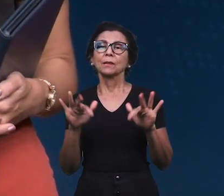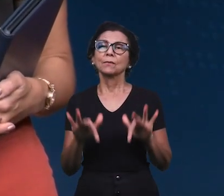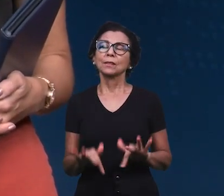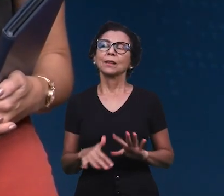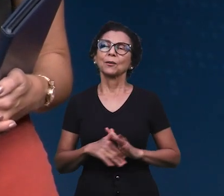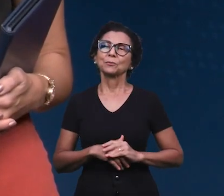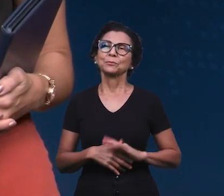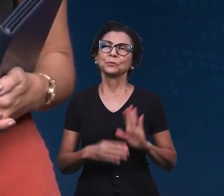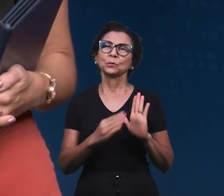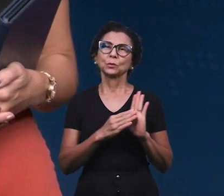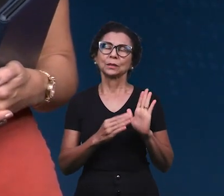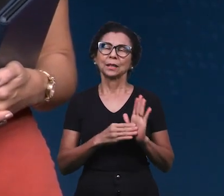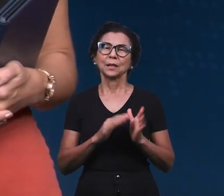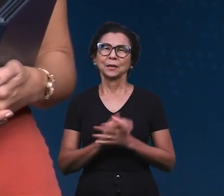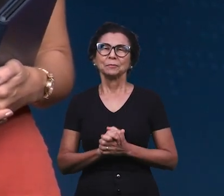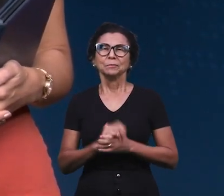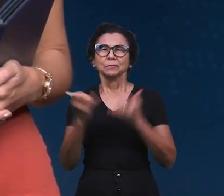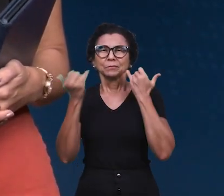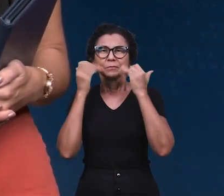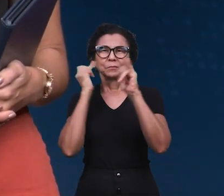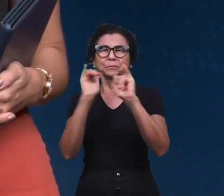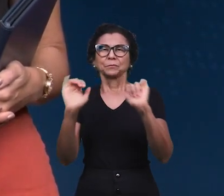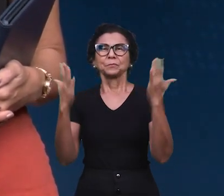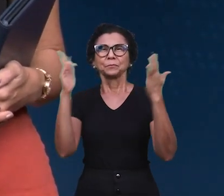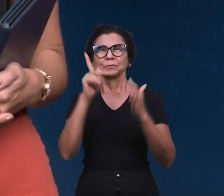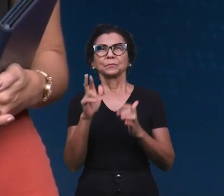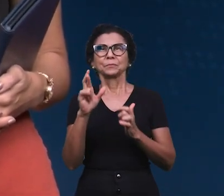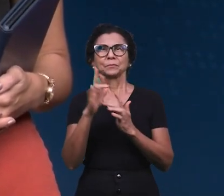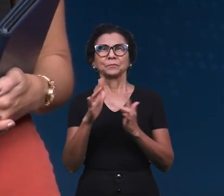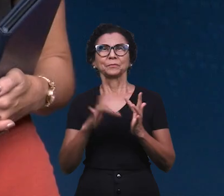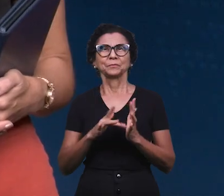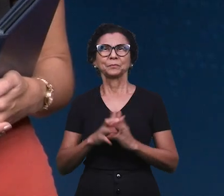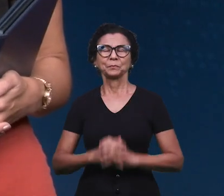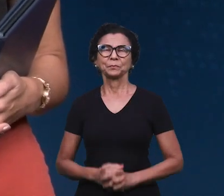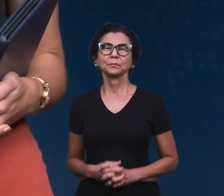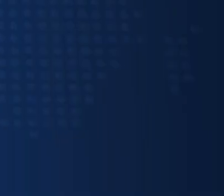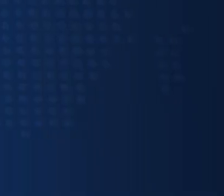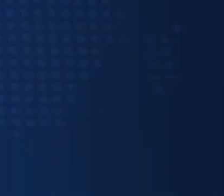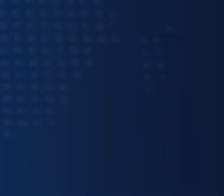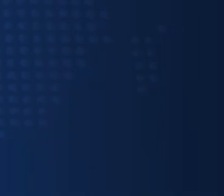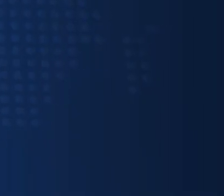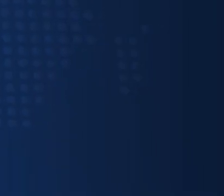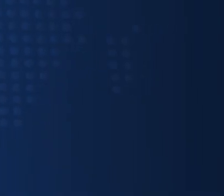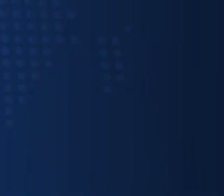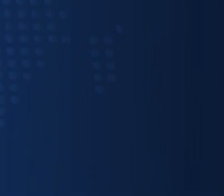ao fim de mais uma edição do Painel Trombetas e Festas. A paz do Senhor a todos!